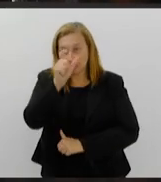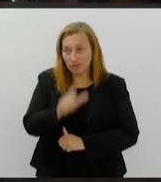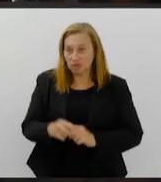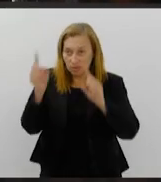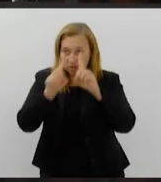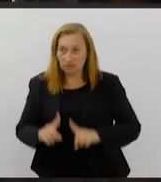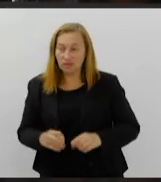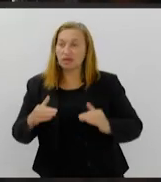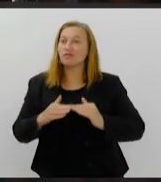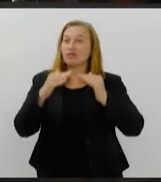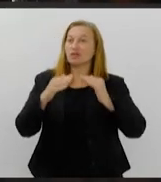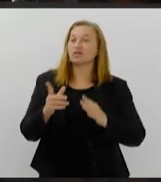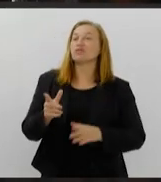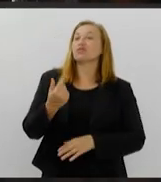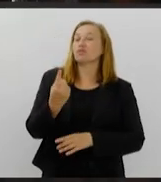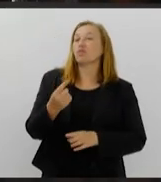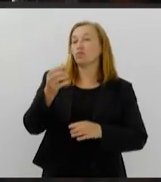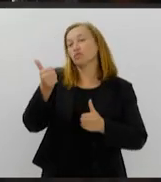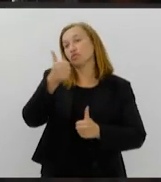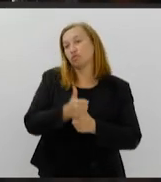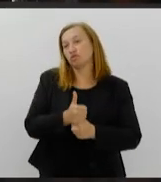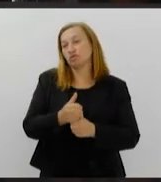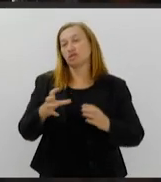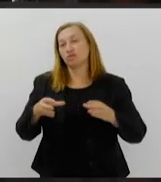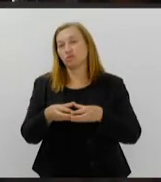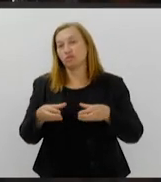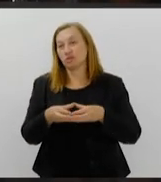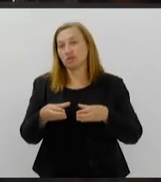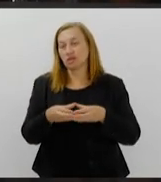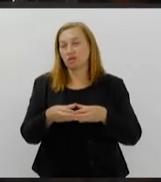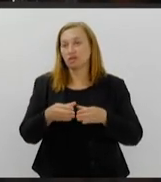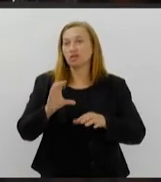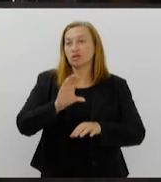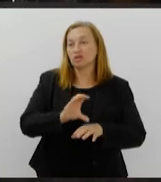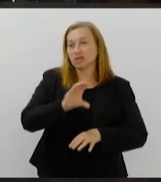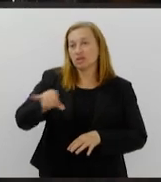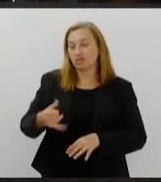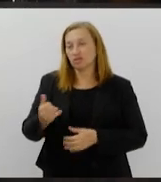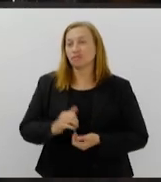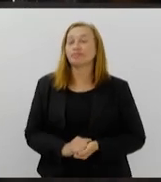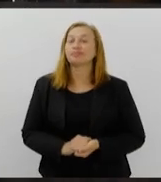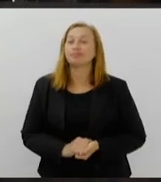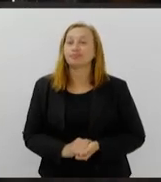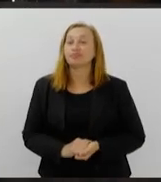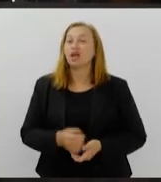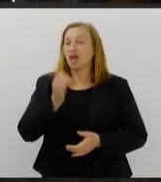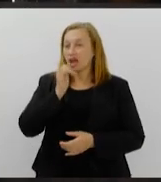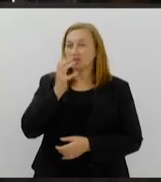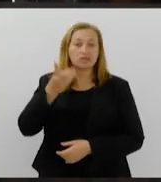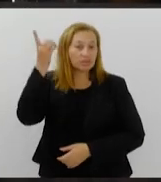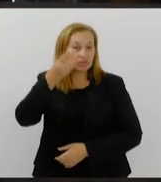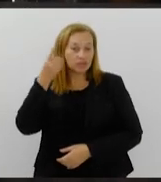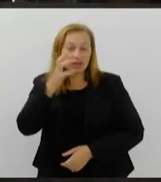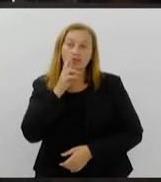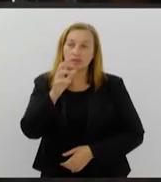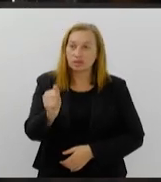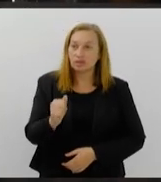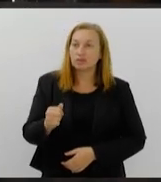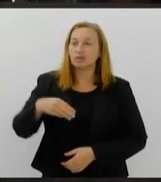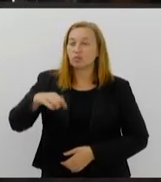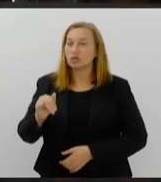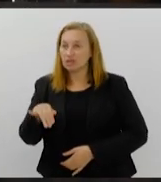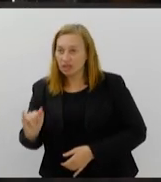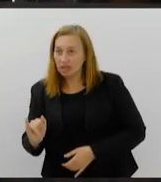deficiência favorável com o substitutivo da Comissão de Constituição e Justiça. Relator, deputado Rodrigo Amorim, Muni